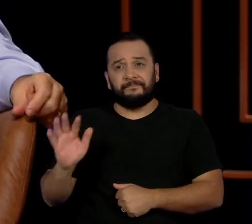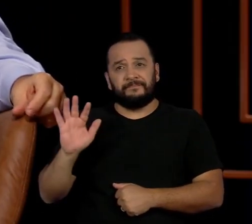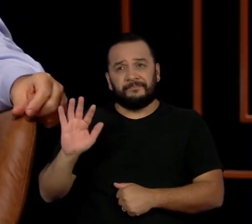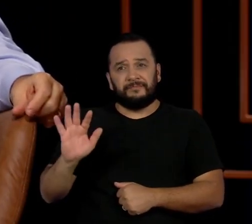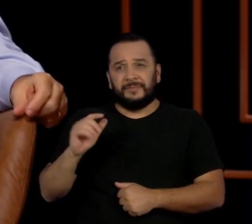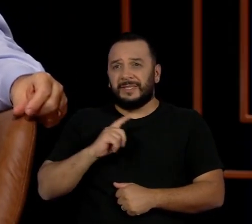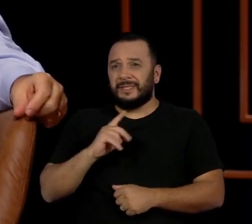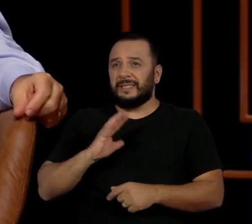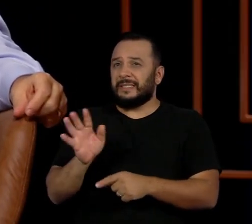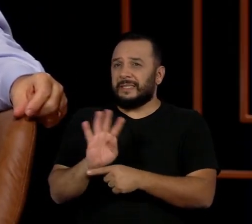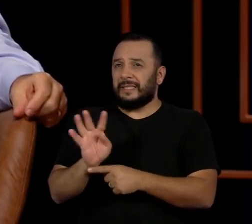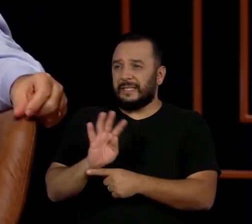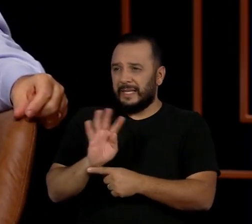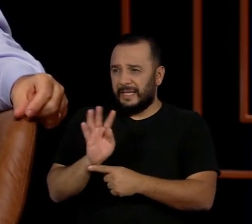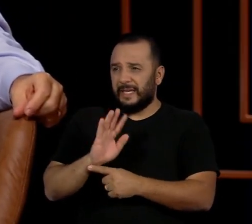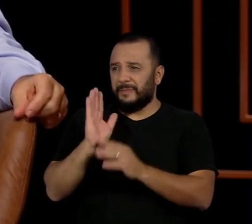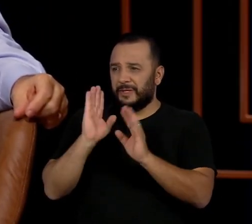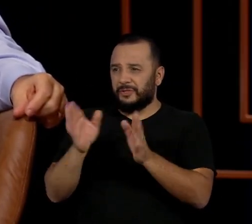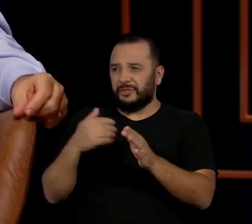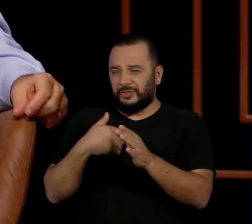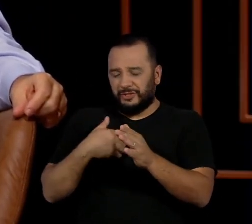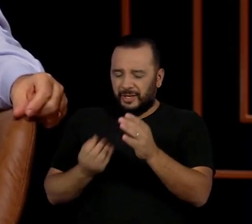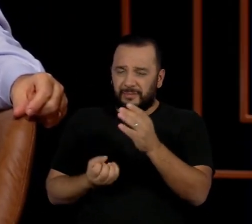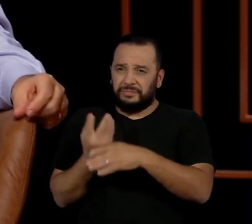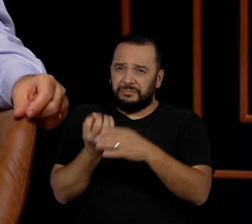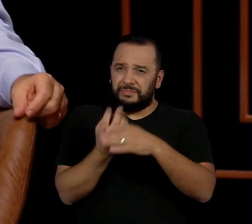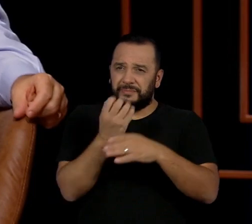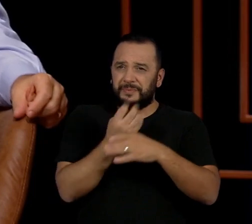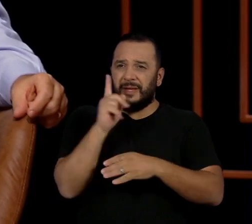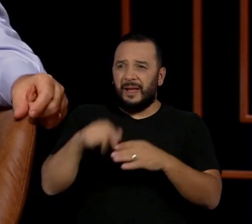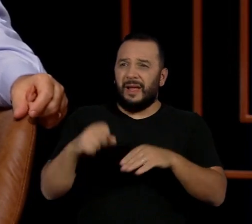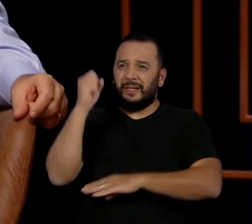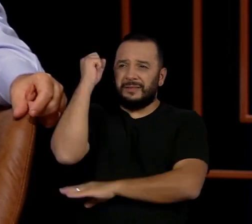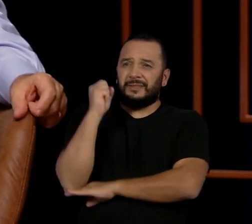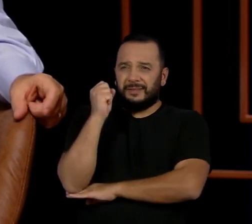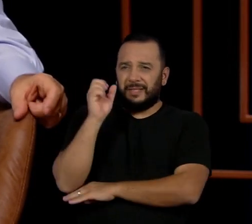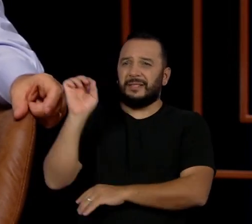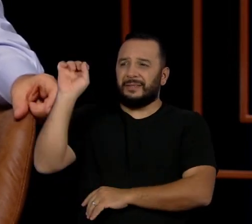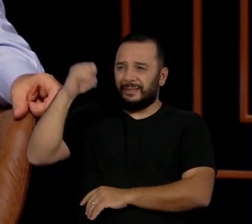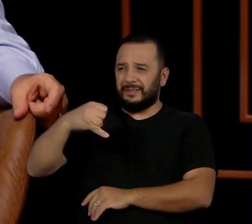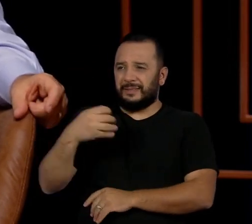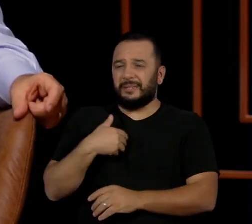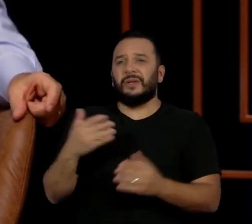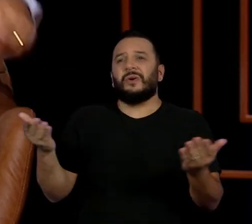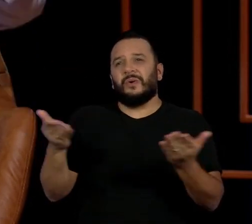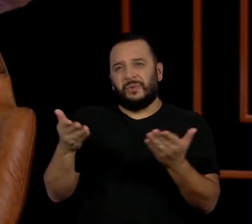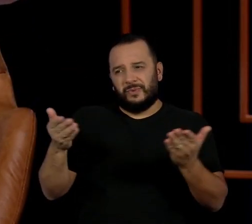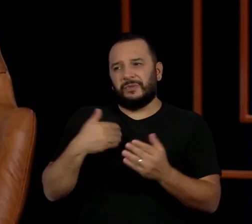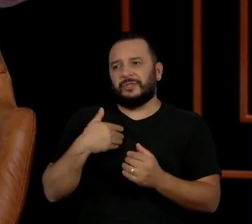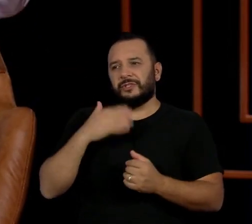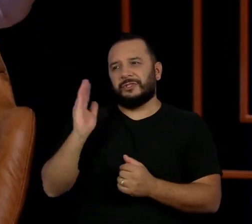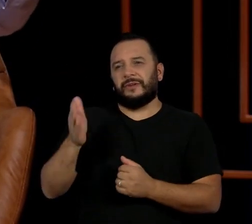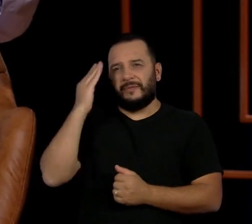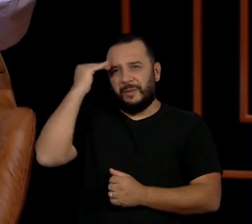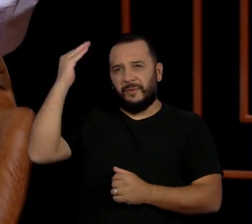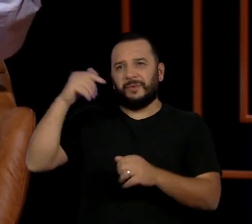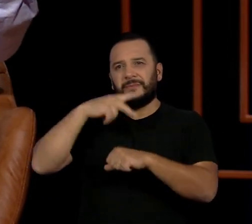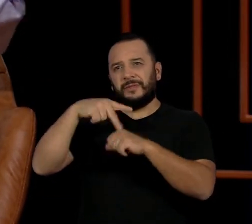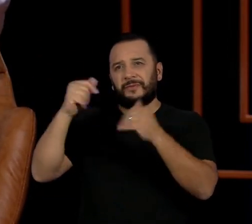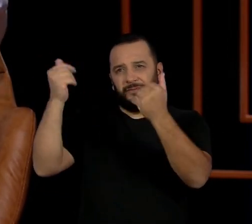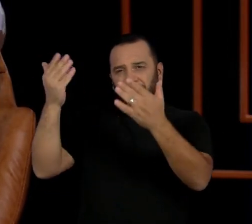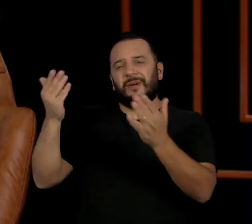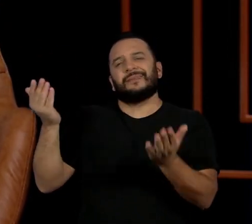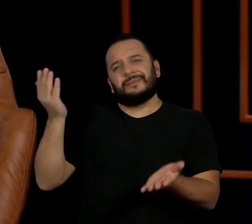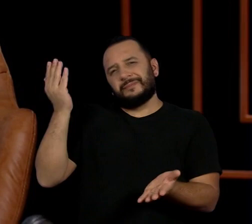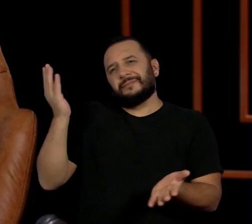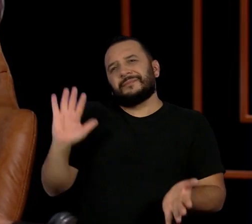fazer cinema é um ato de resistência, sim, e a gente até, talvez hoje em dia, muito reconhecido lá fora, mas eu não sei, mas assim,